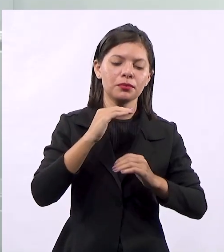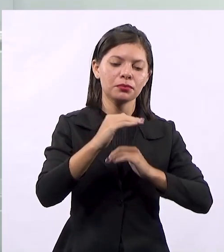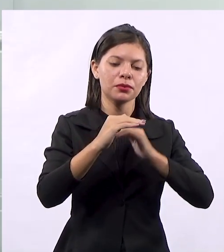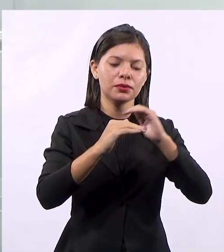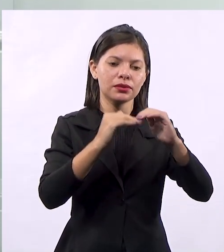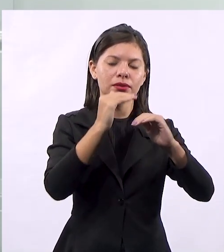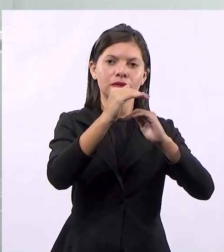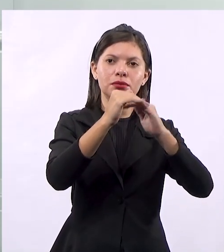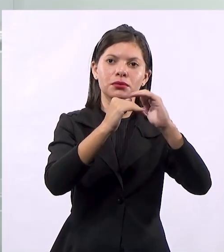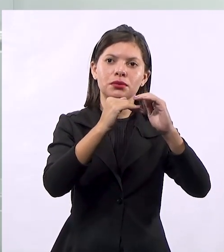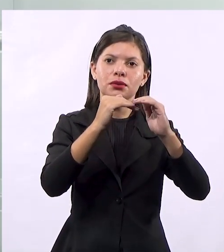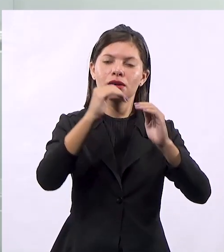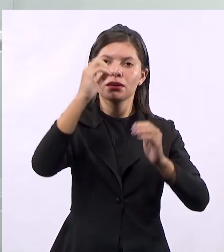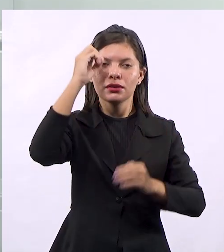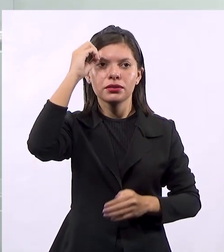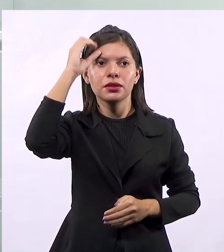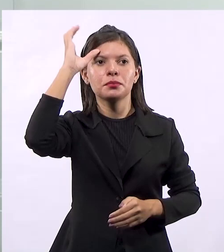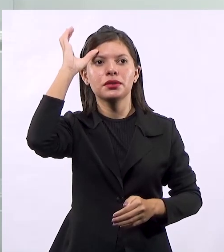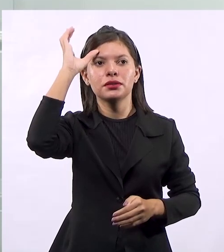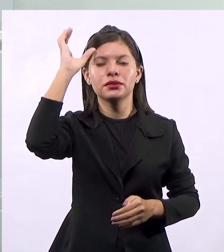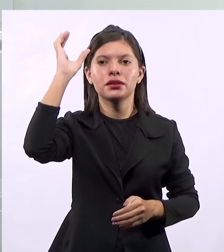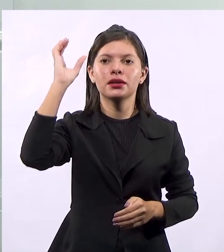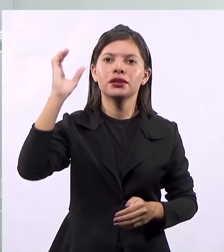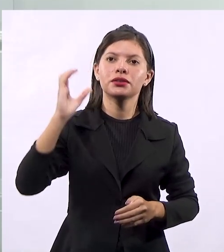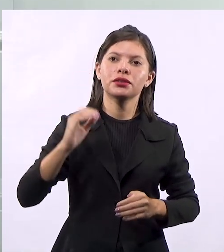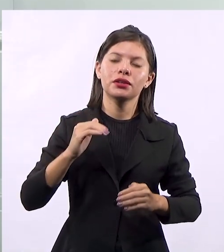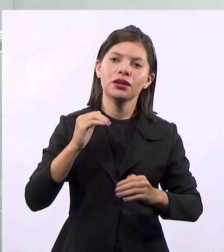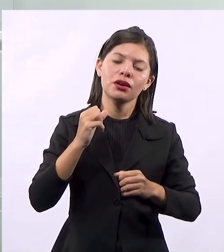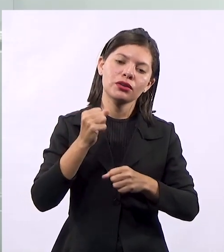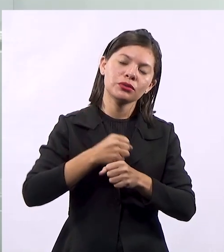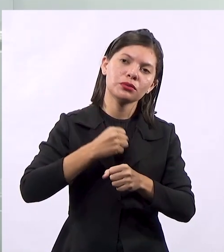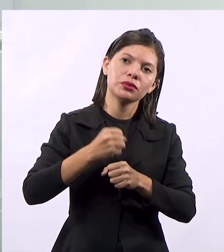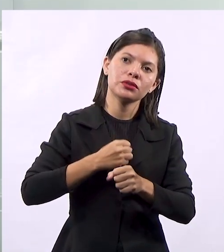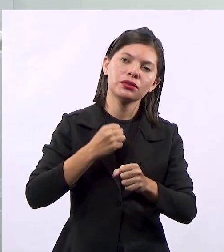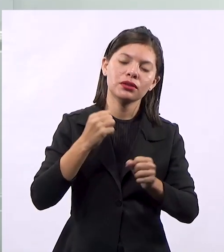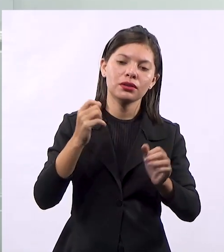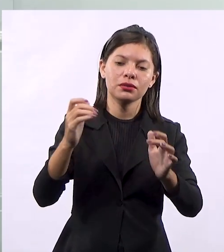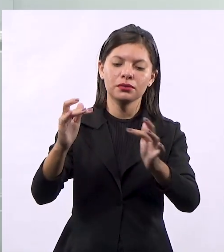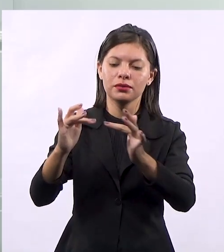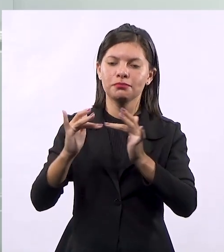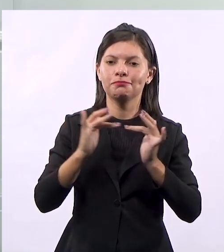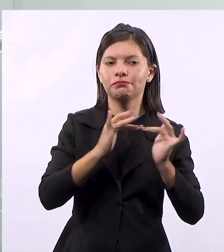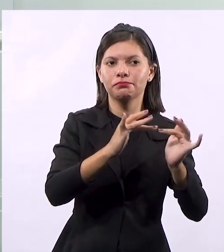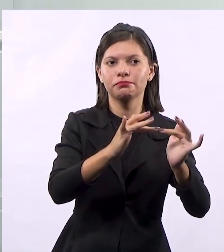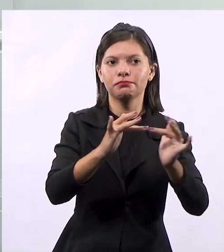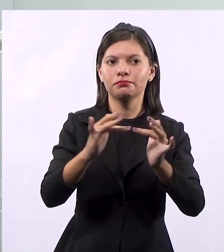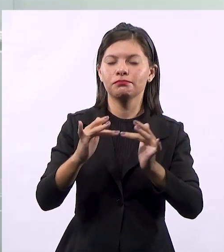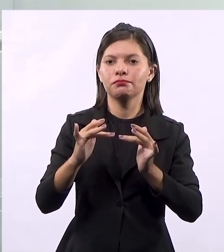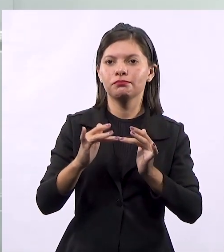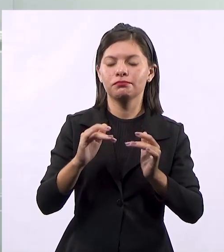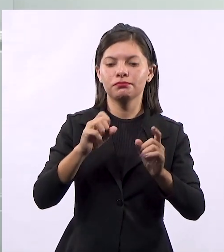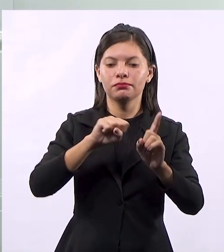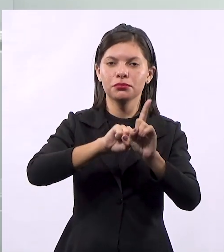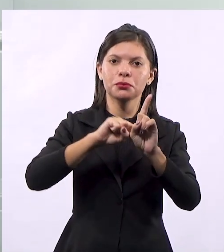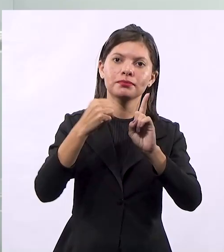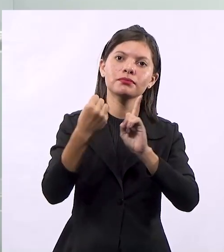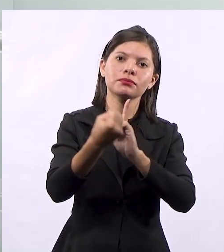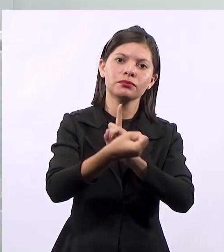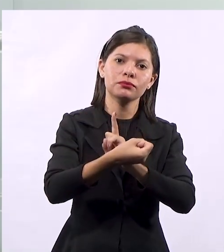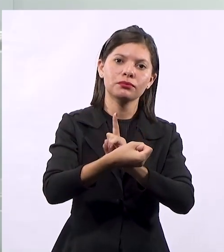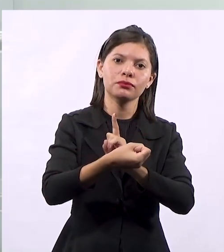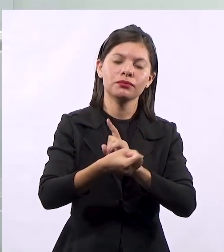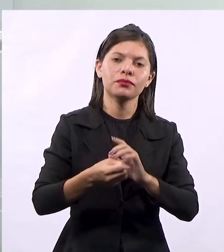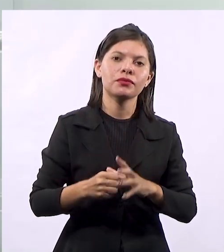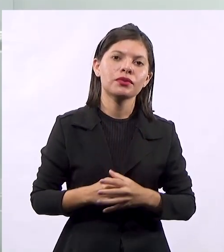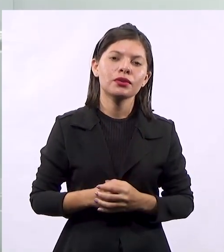que eu continuamente esteja em processo de aprendizagem, em processo de construção, em processo